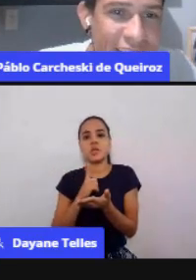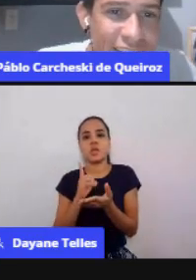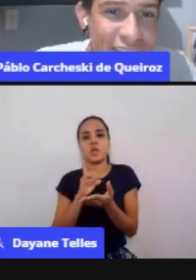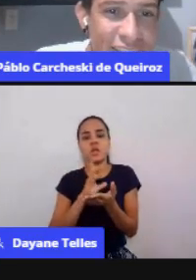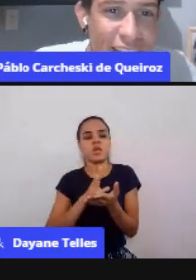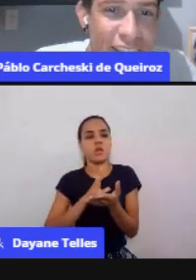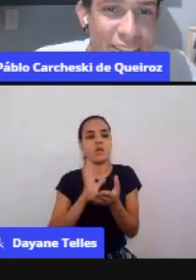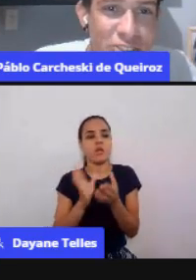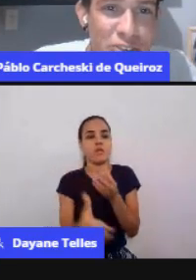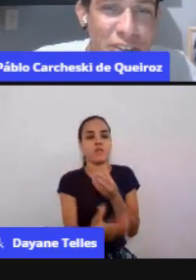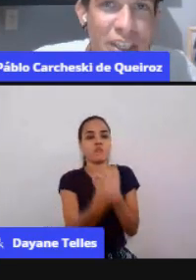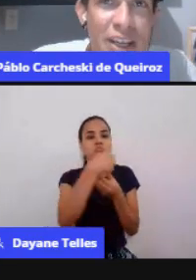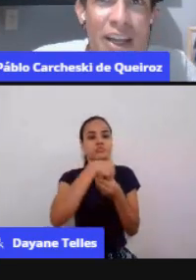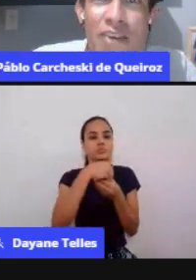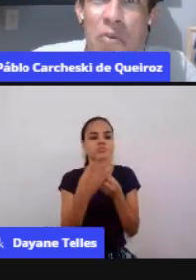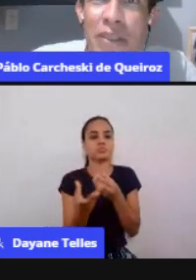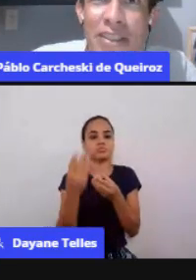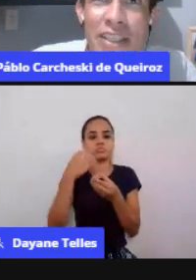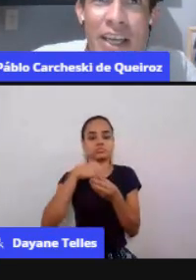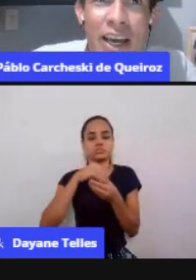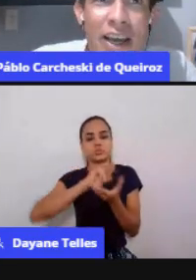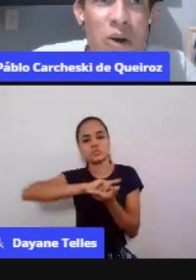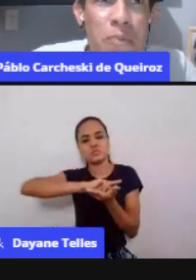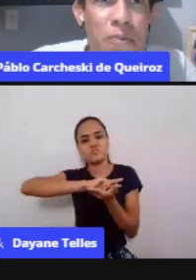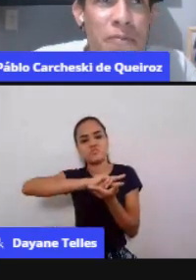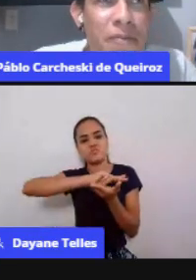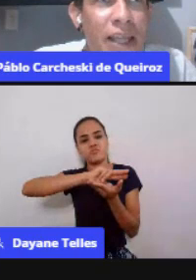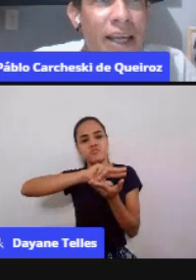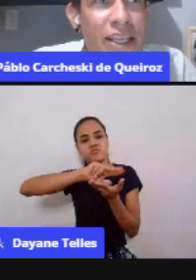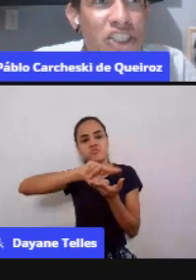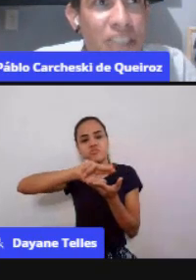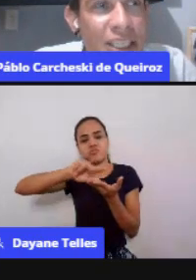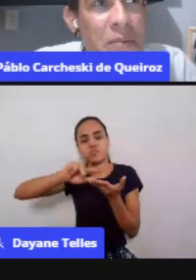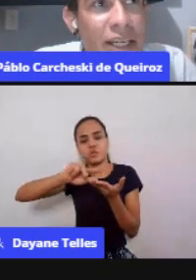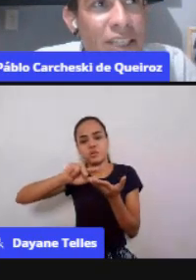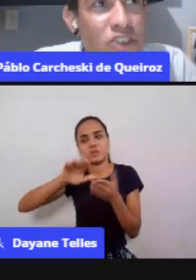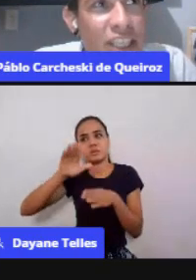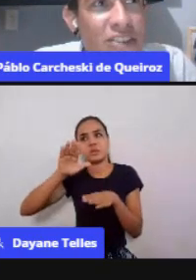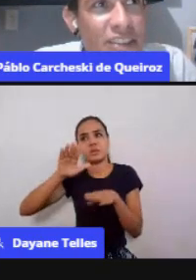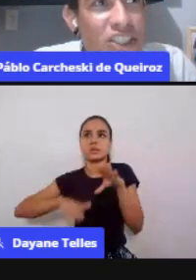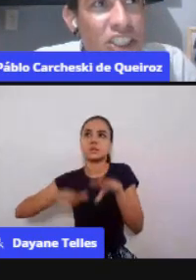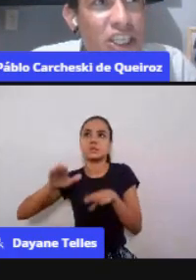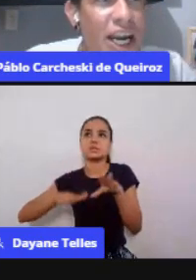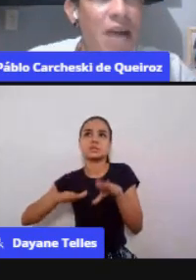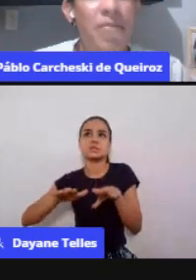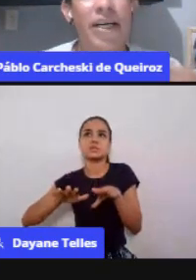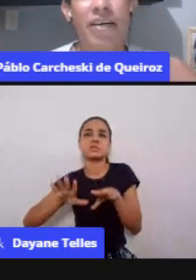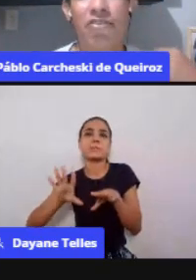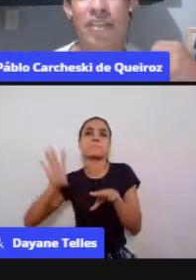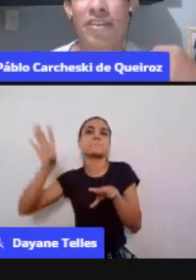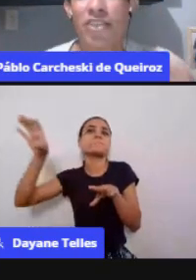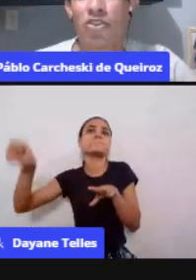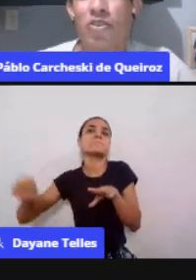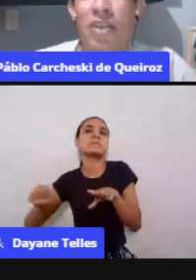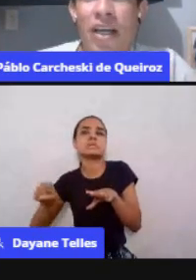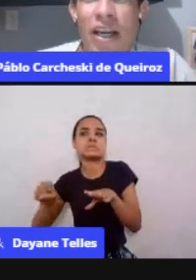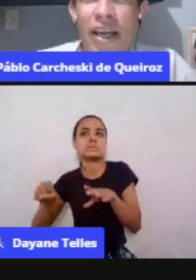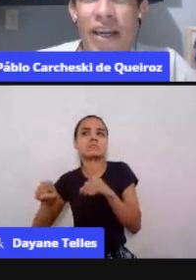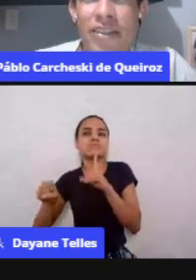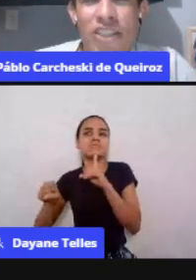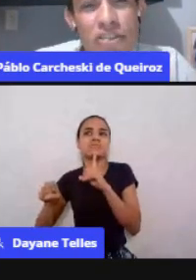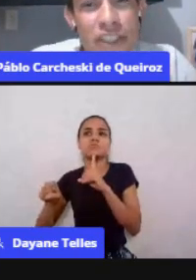né? Assim, vamos pensar assim, a gente está trabalhando, só que às vezes a gente acaba